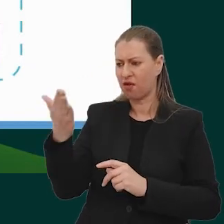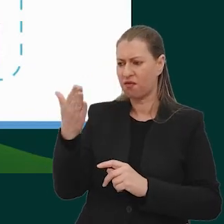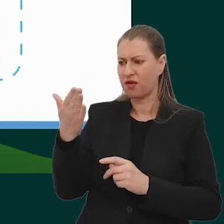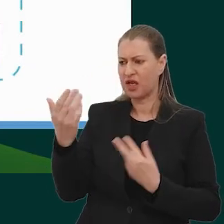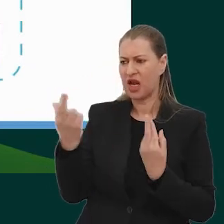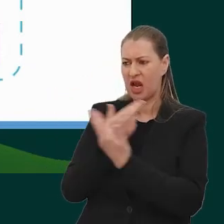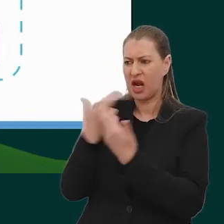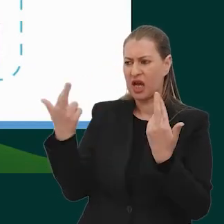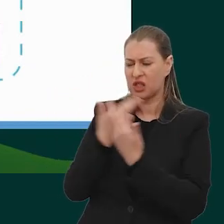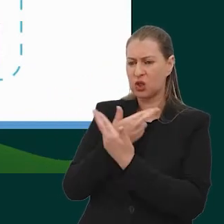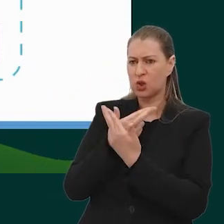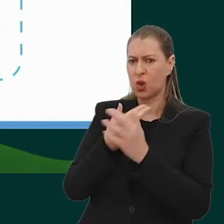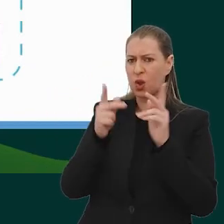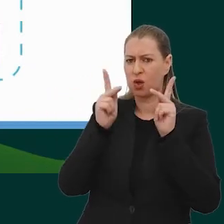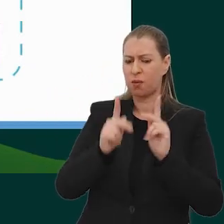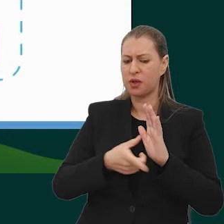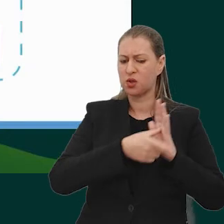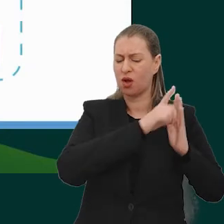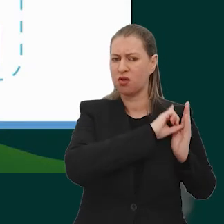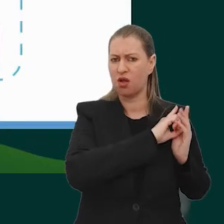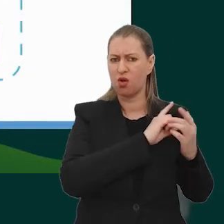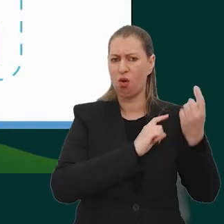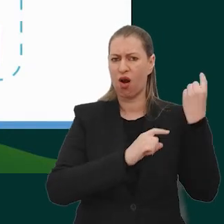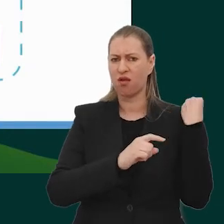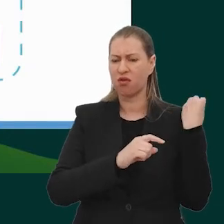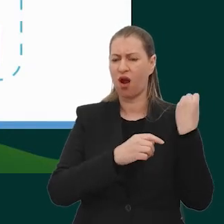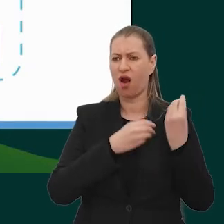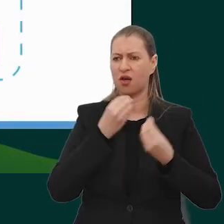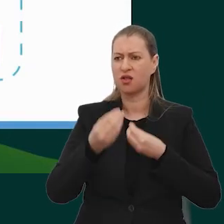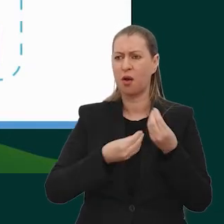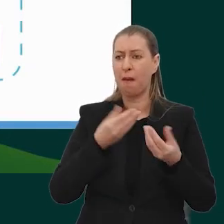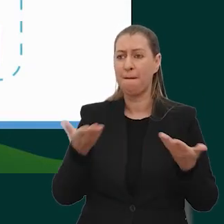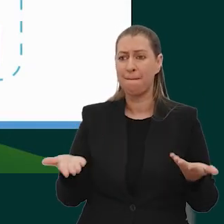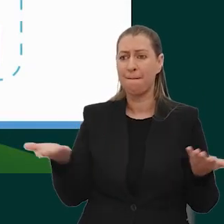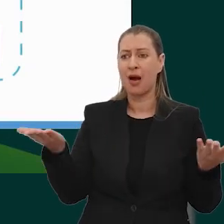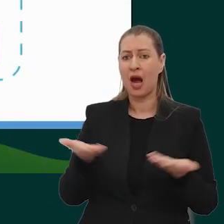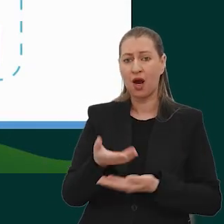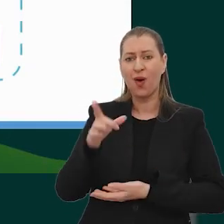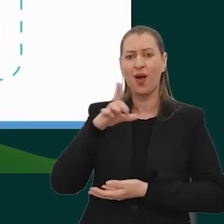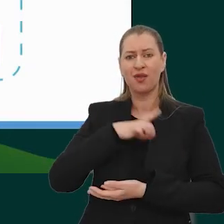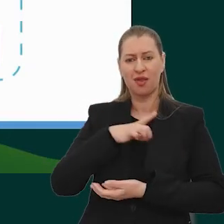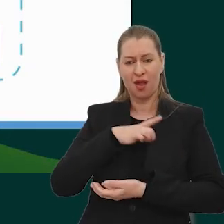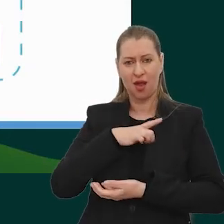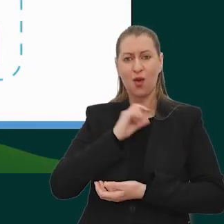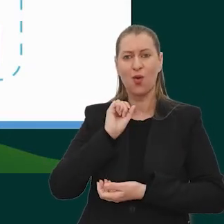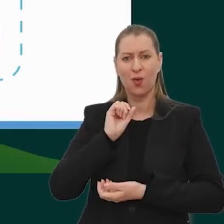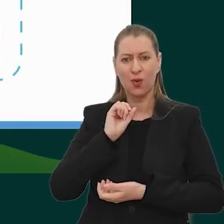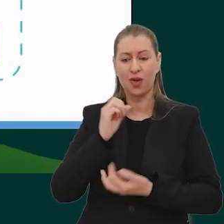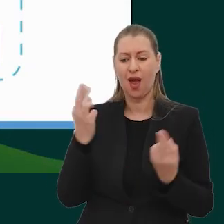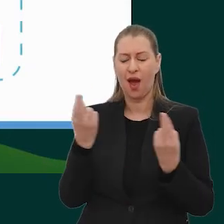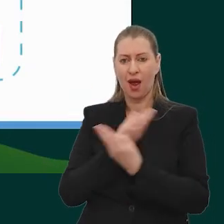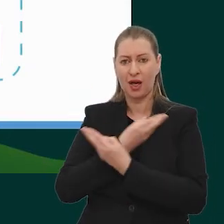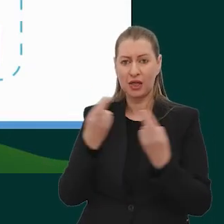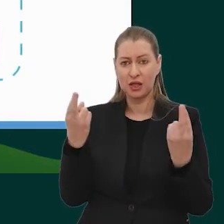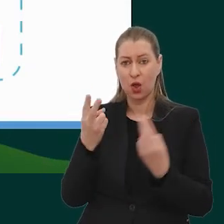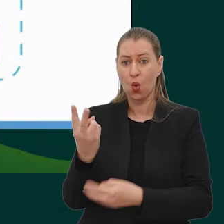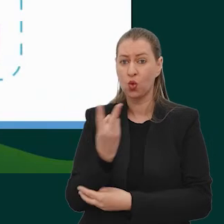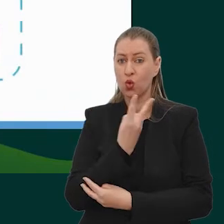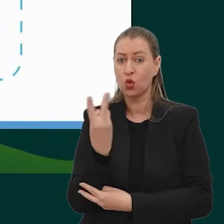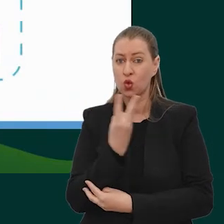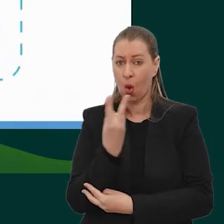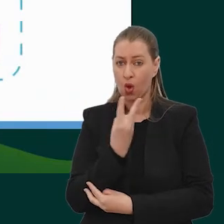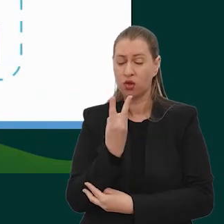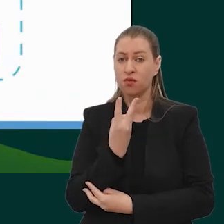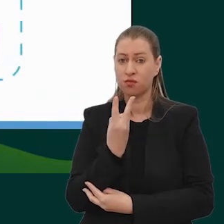se relaciona com a pessoa lá atrás. Mas o Bert, ele trouxe a correlação bidirecional.